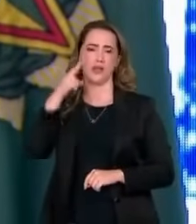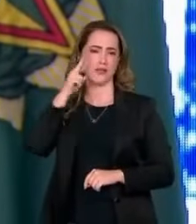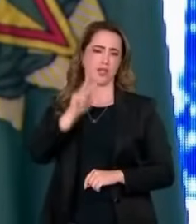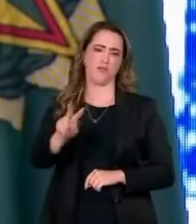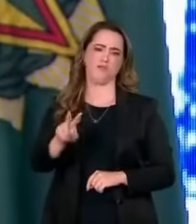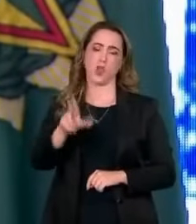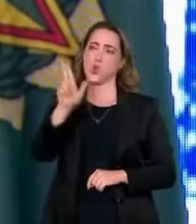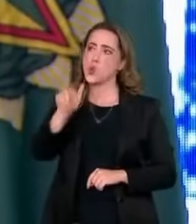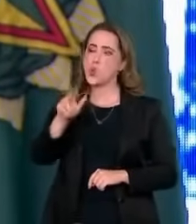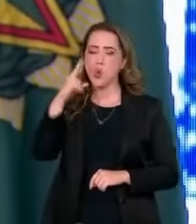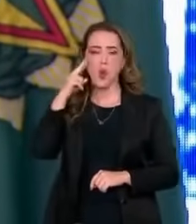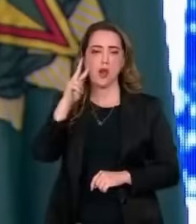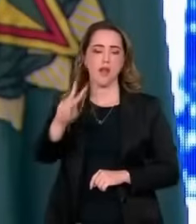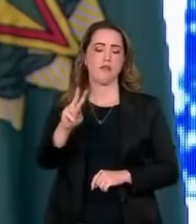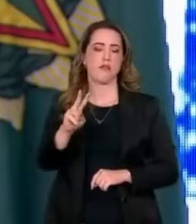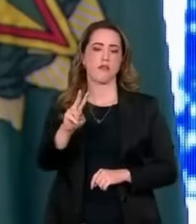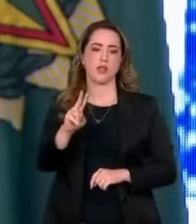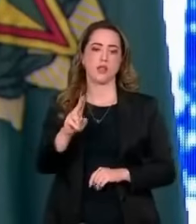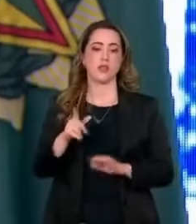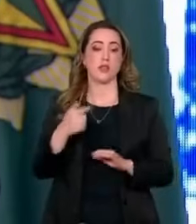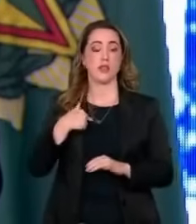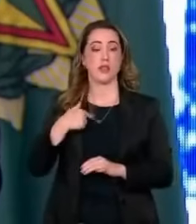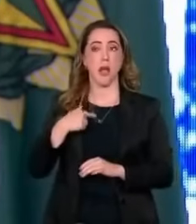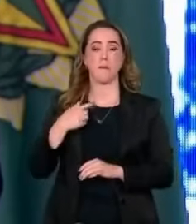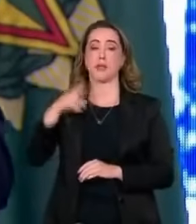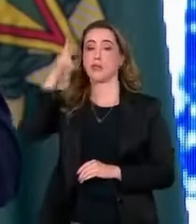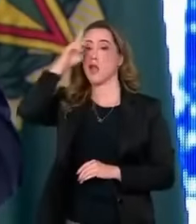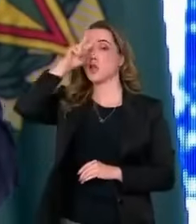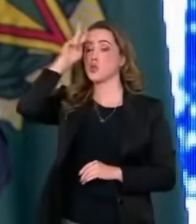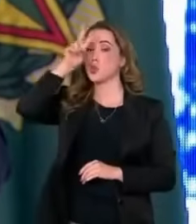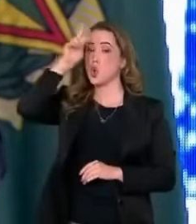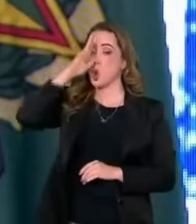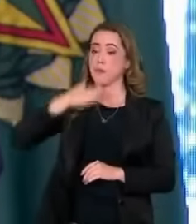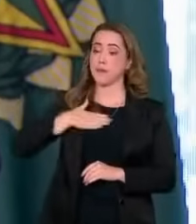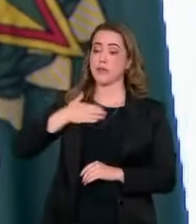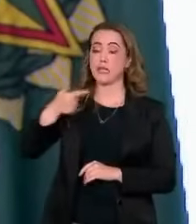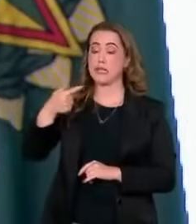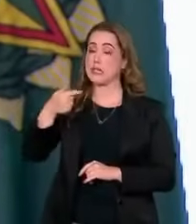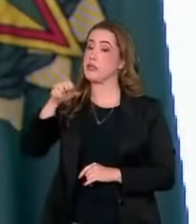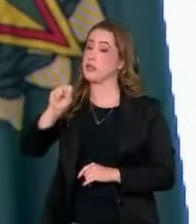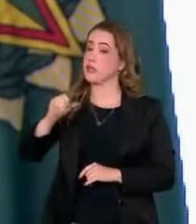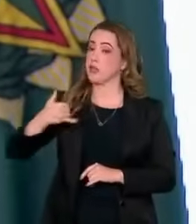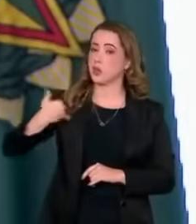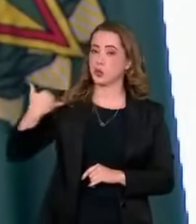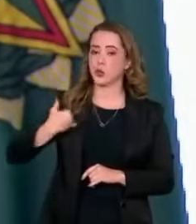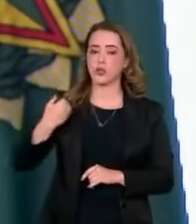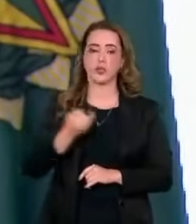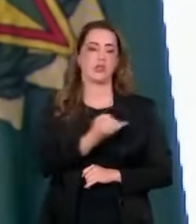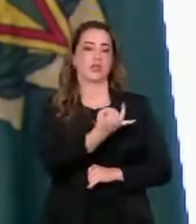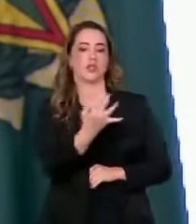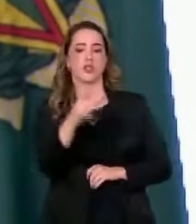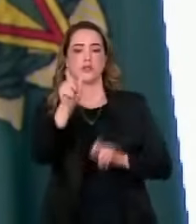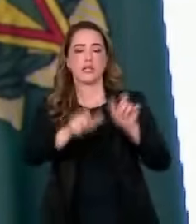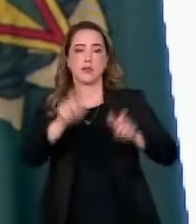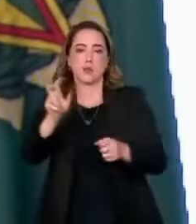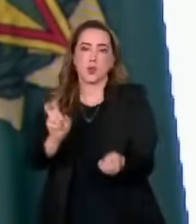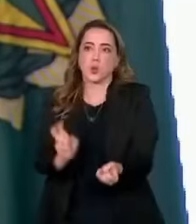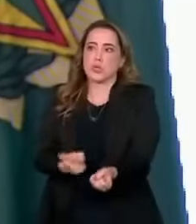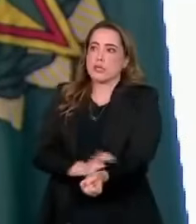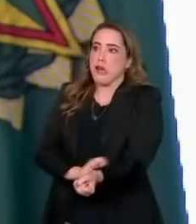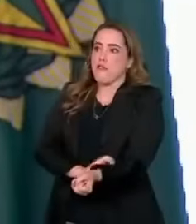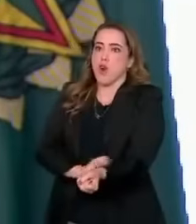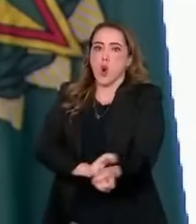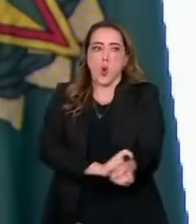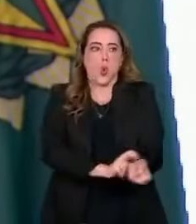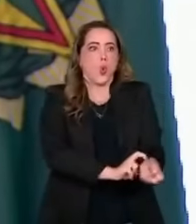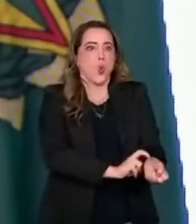Eu nunca vi em nenhum momento da minha história de 78 anos tantas pessoas nervosas,